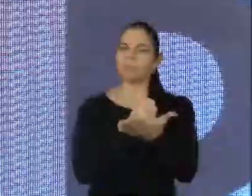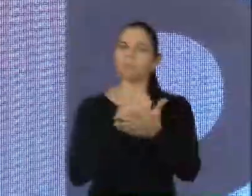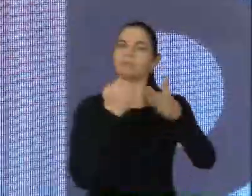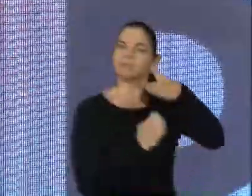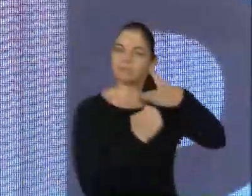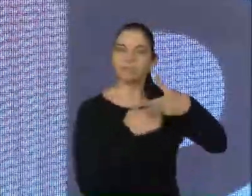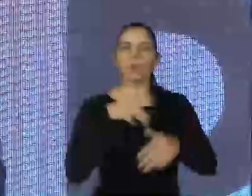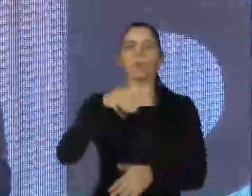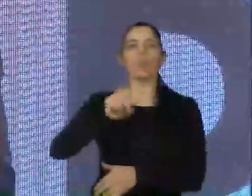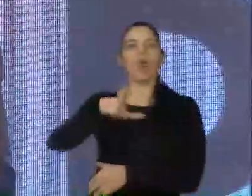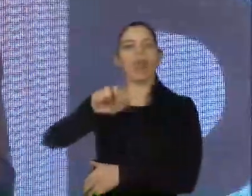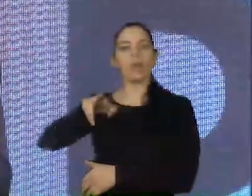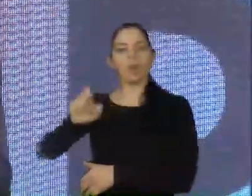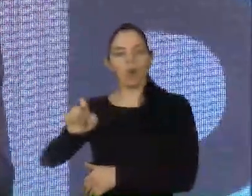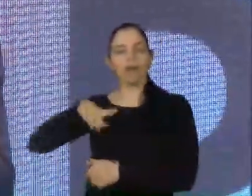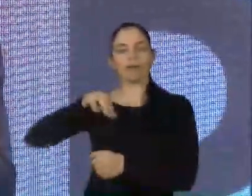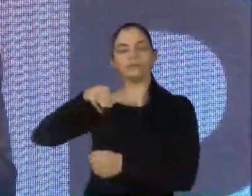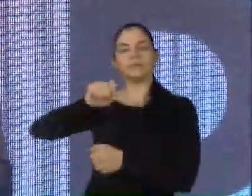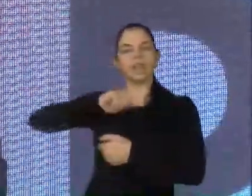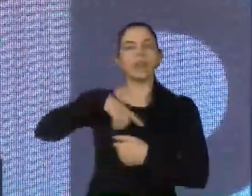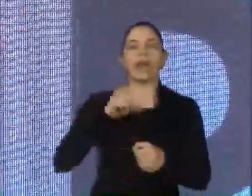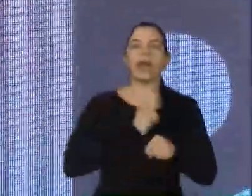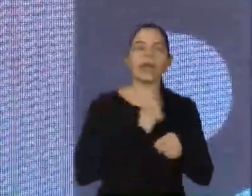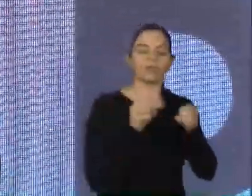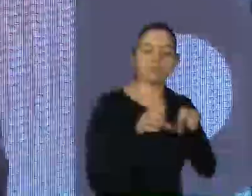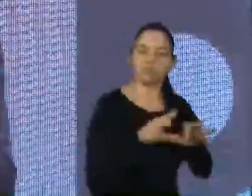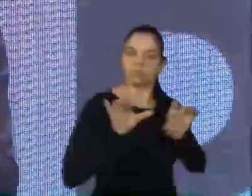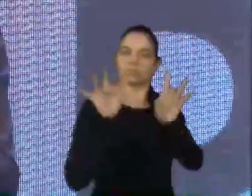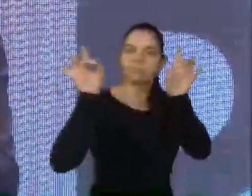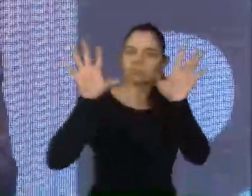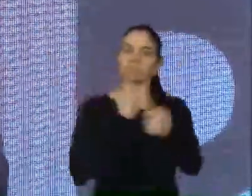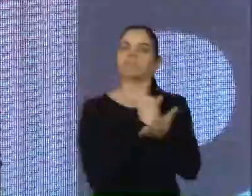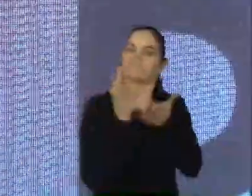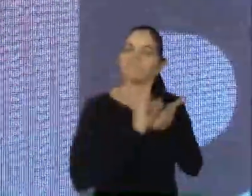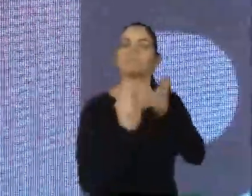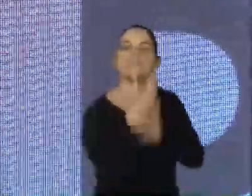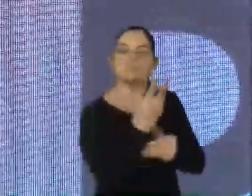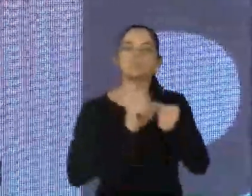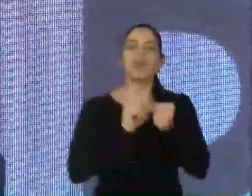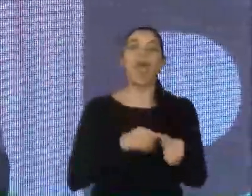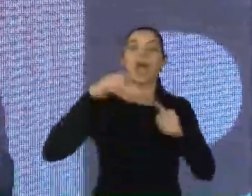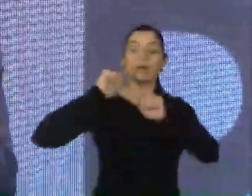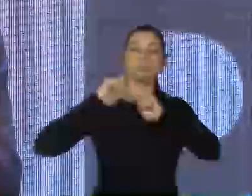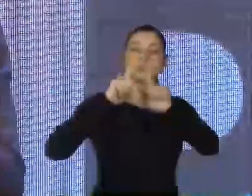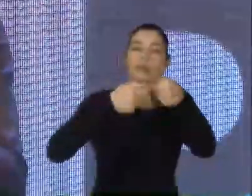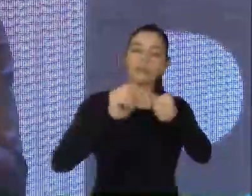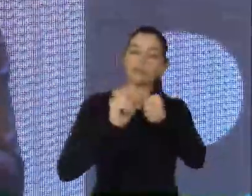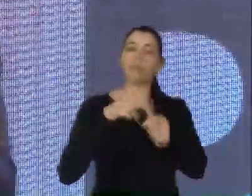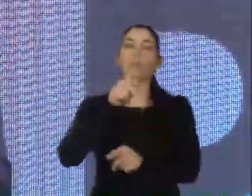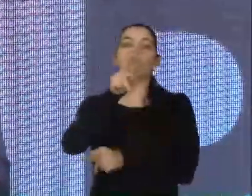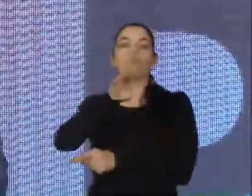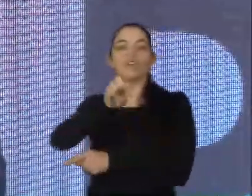Moleque e Moleca, Educação Especial, Semeares, TVSAT, Gramado Professional, Real Ud